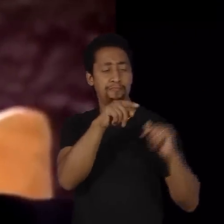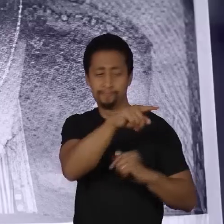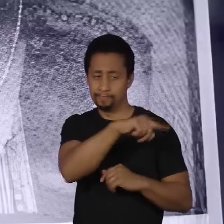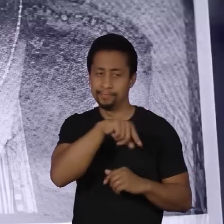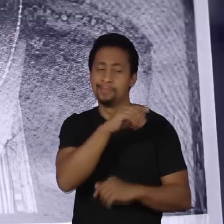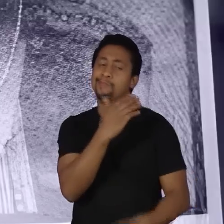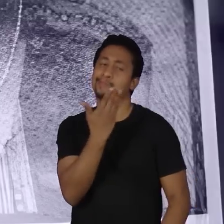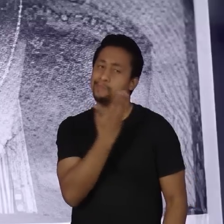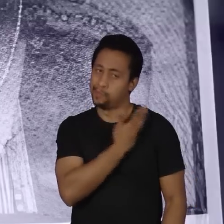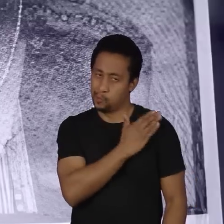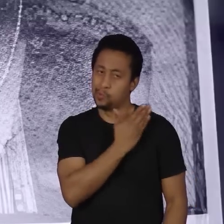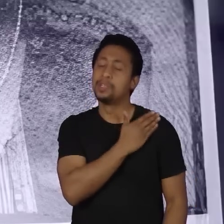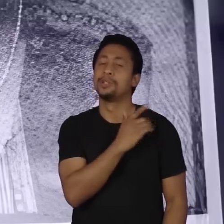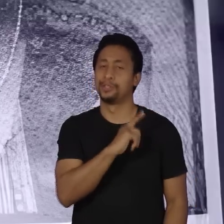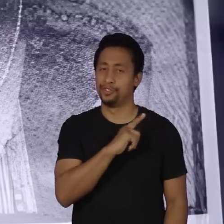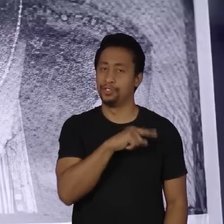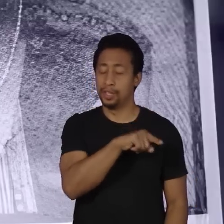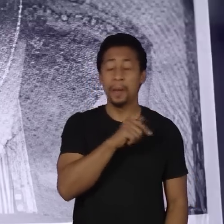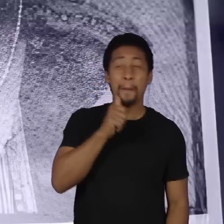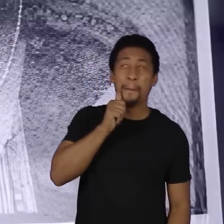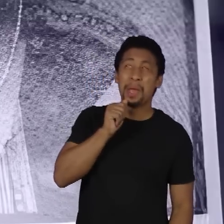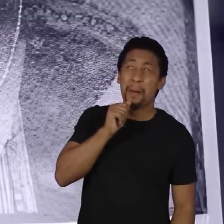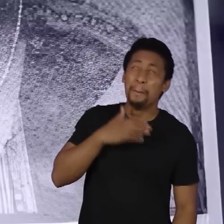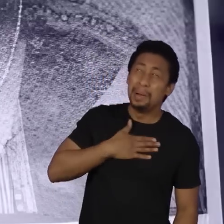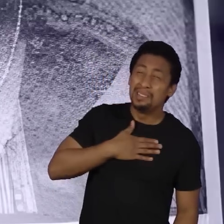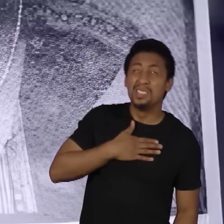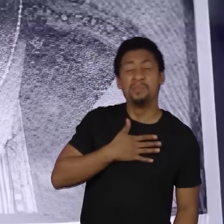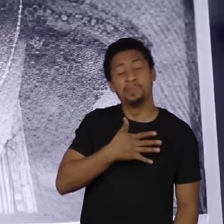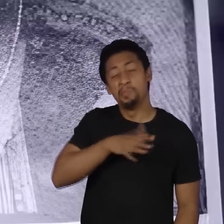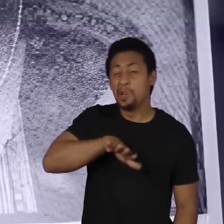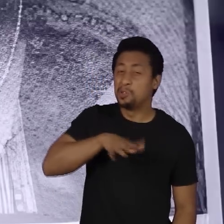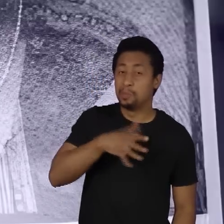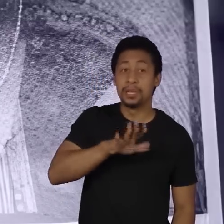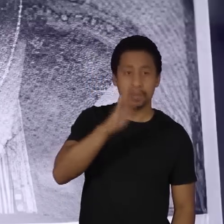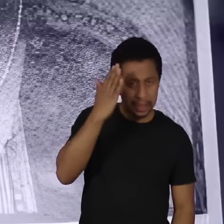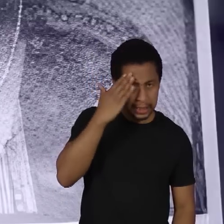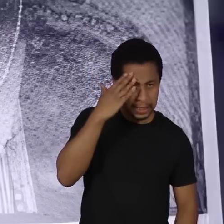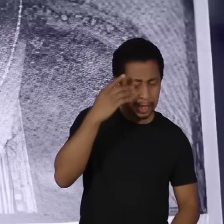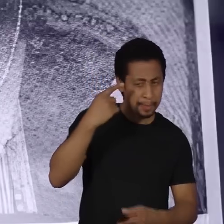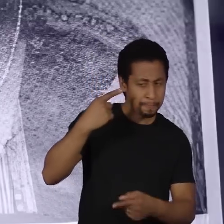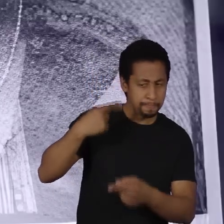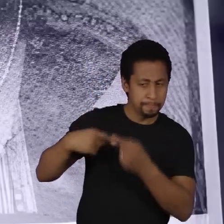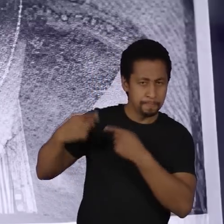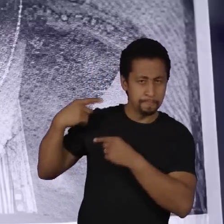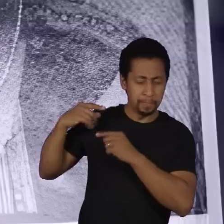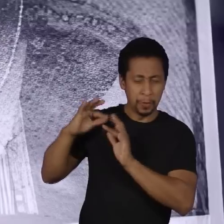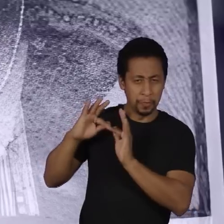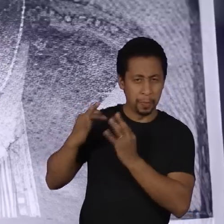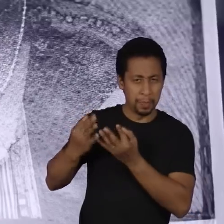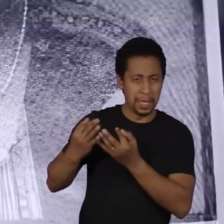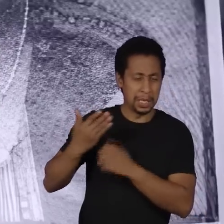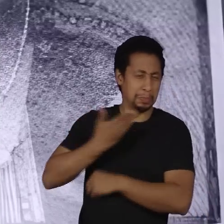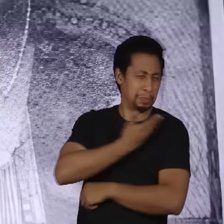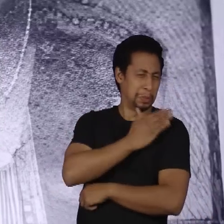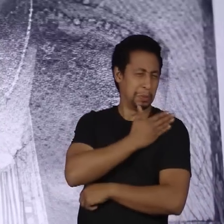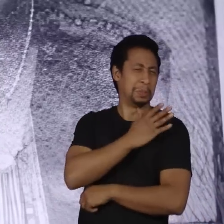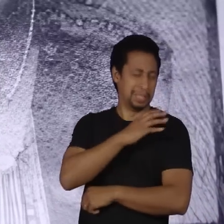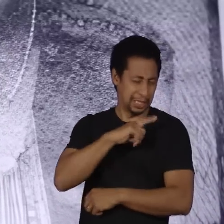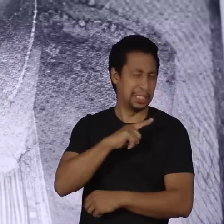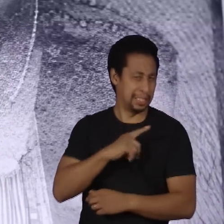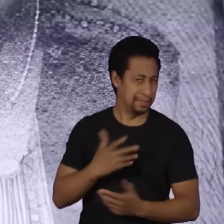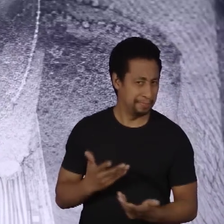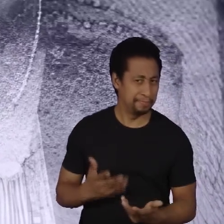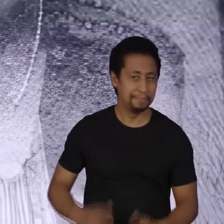preconceituosas. Minha mãe não muito, mas sabe aquele ancestral? Aquele inconsciente coletivo da família?